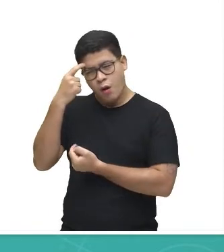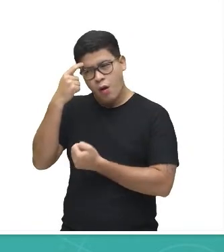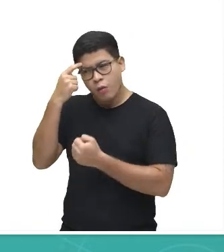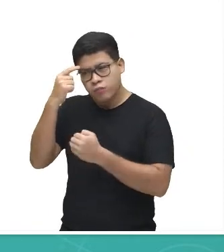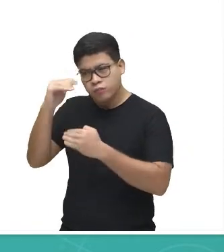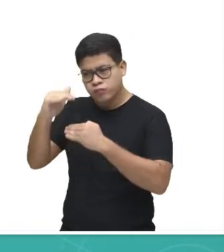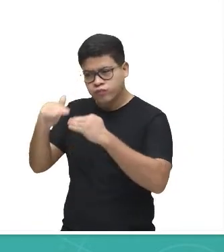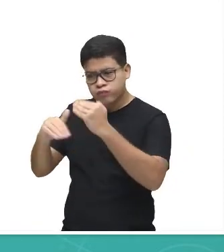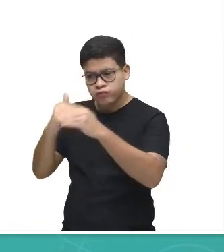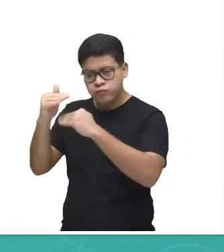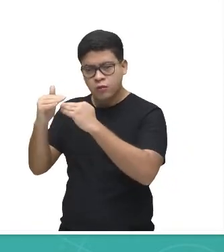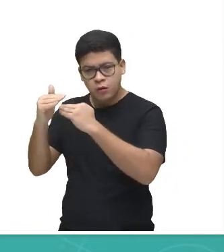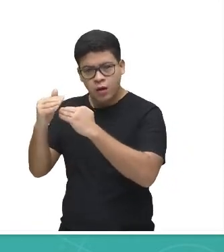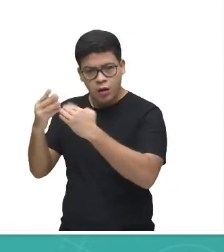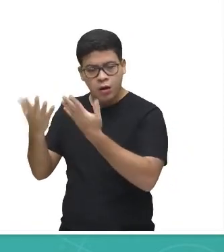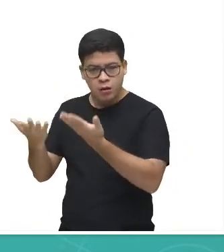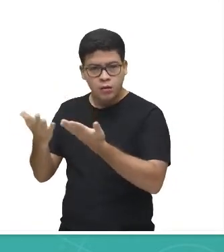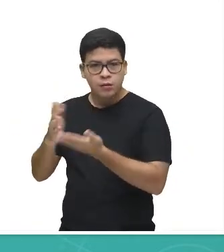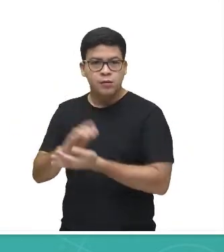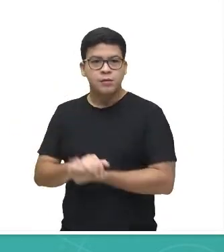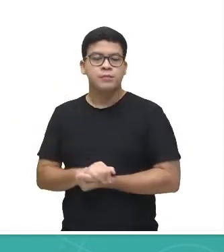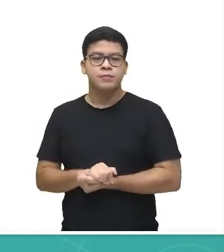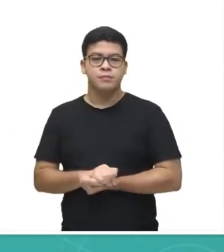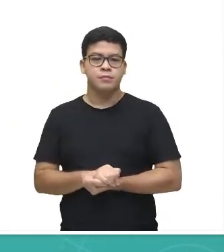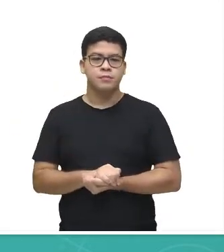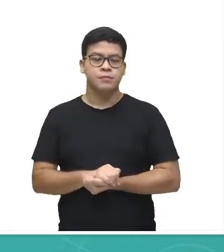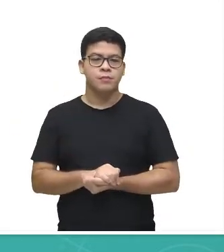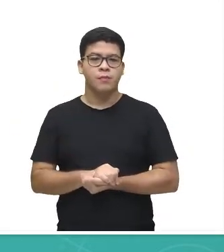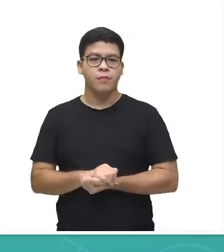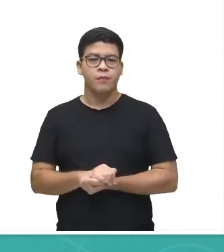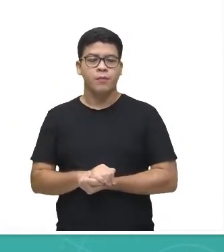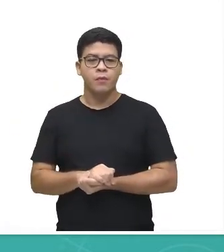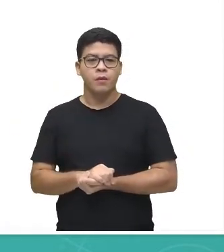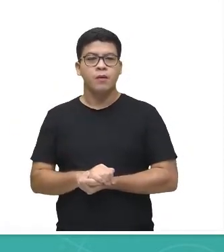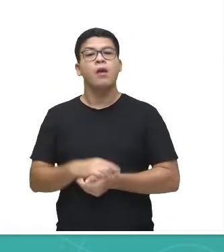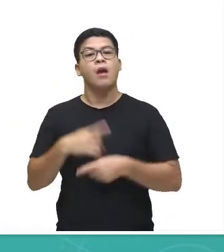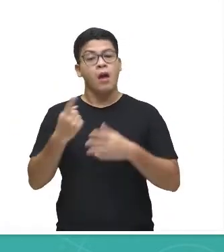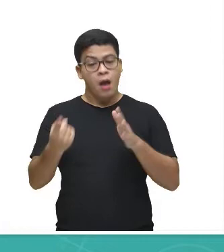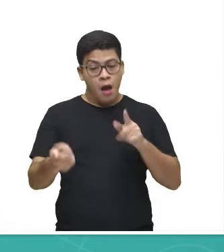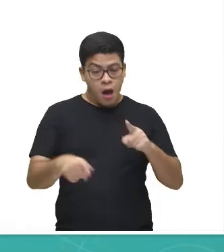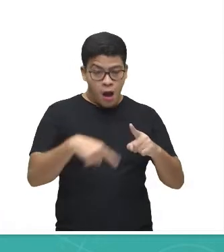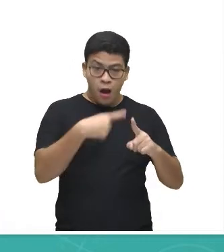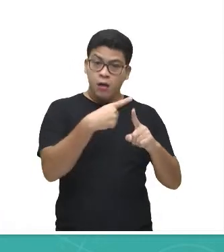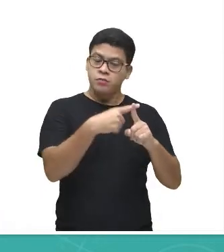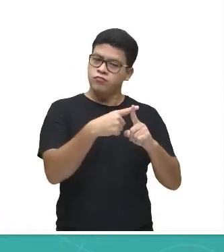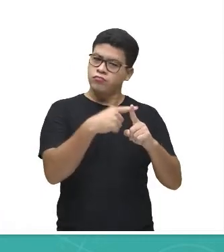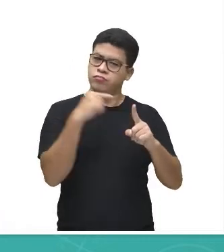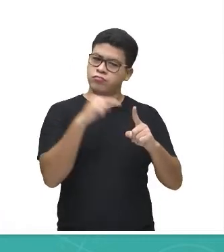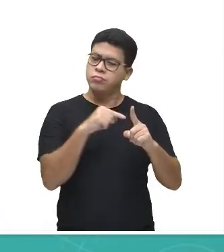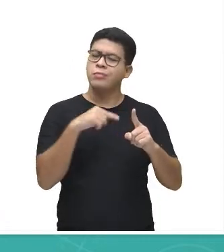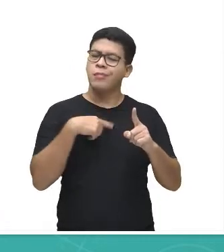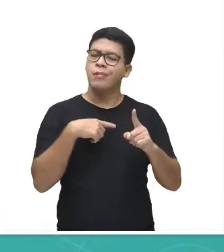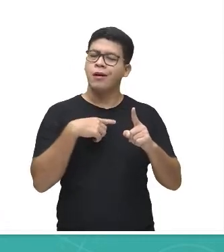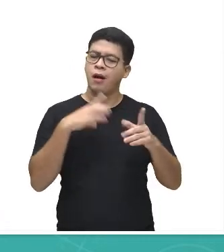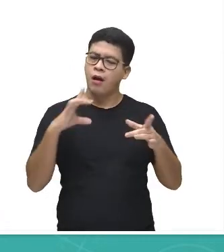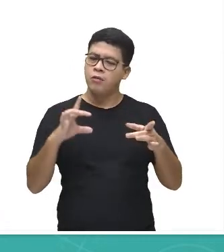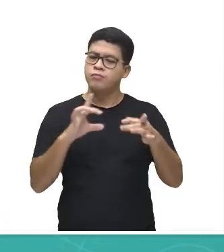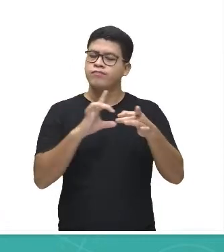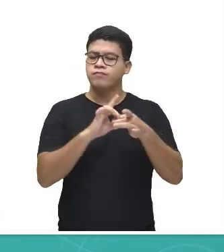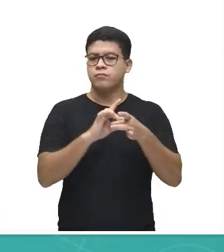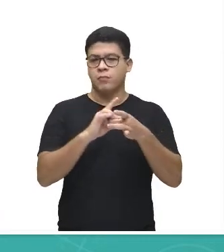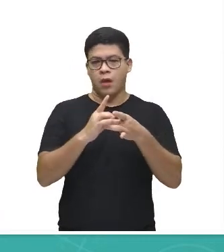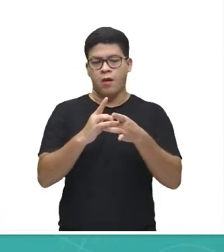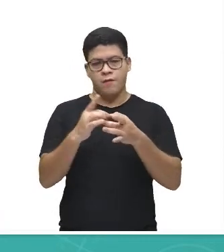acrescentar, ok? Tudo isso são operações de adição, tá certo? Vamos